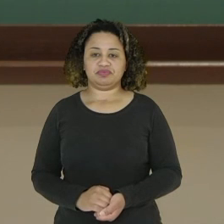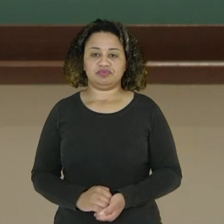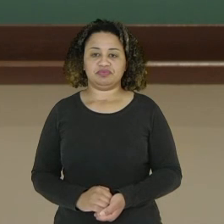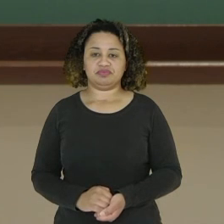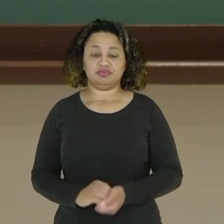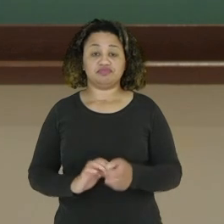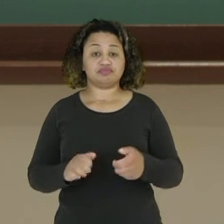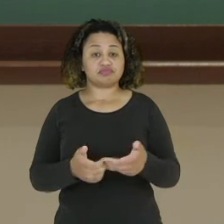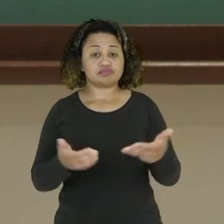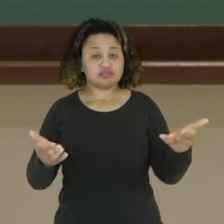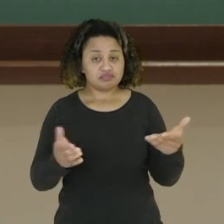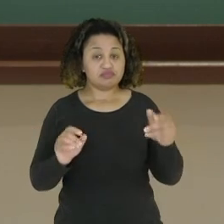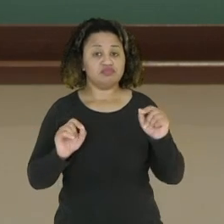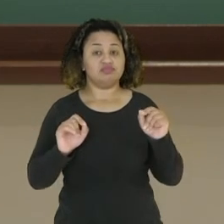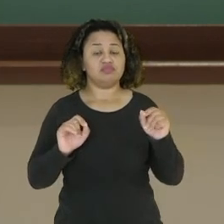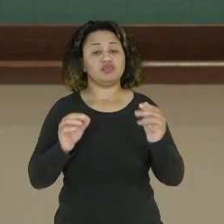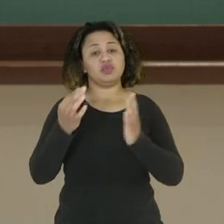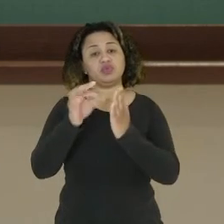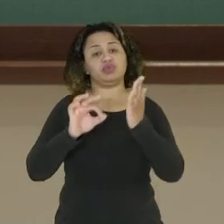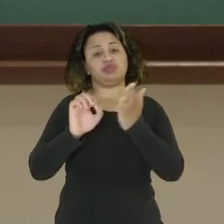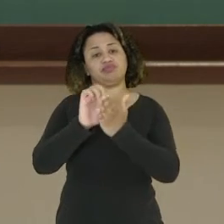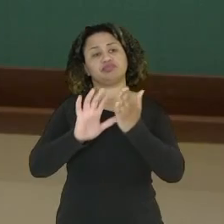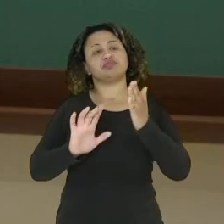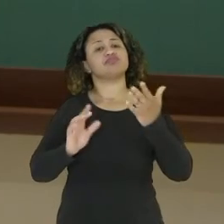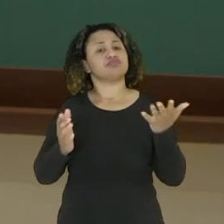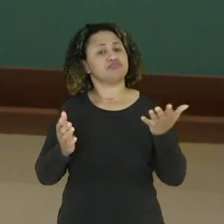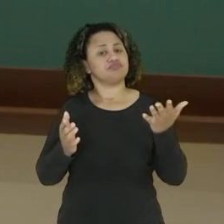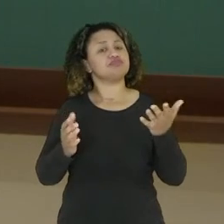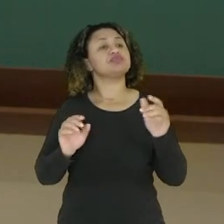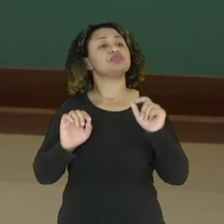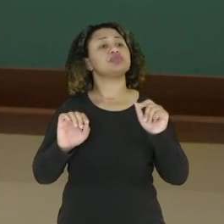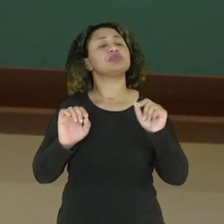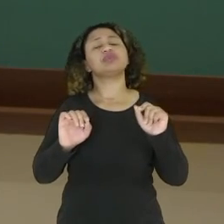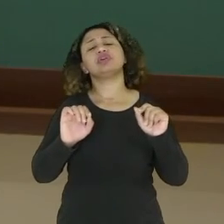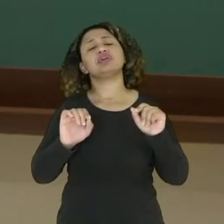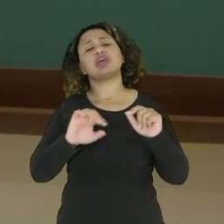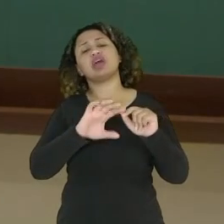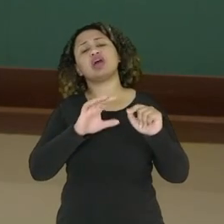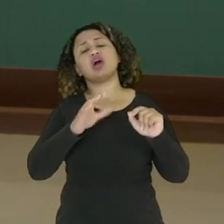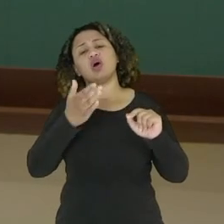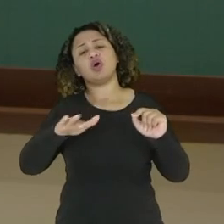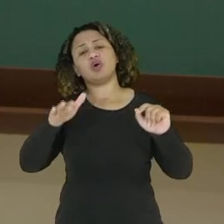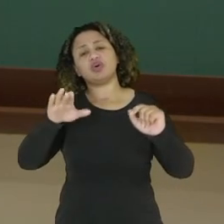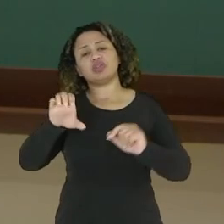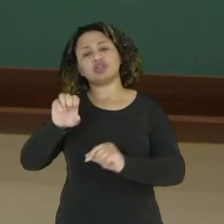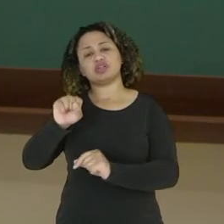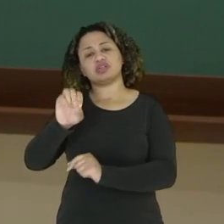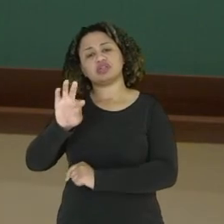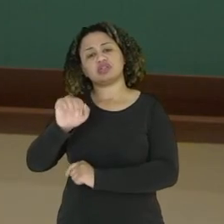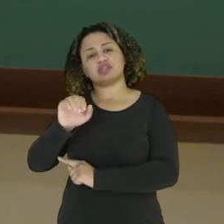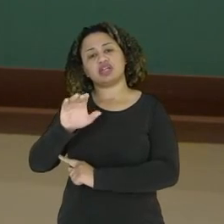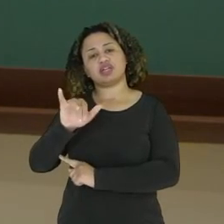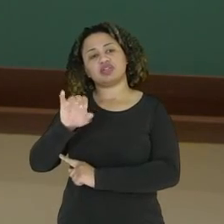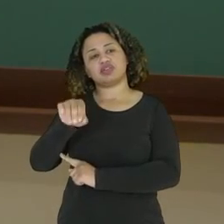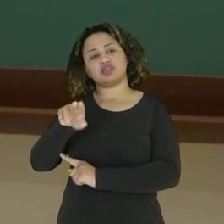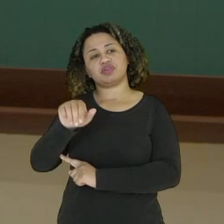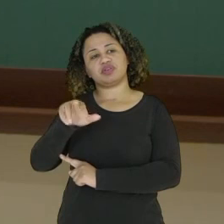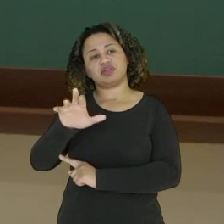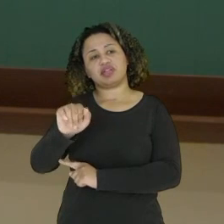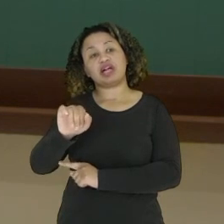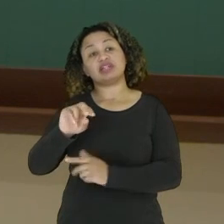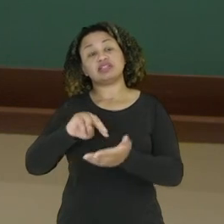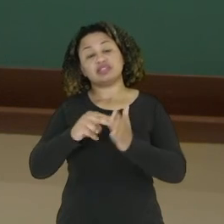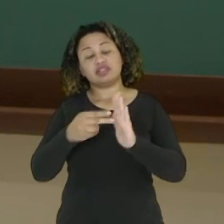Então, pessoal, vamos fazer a correção do exercício? O que é uma onda estacionária? Bem simples, é uma onda